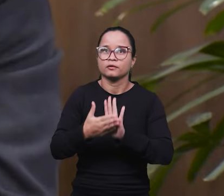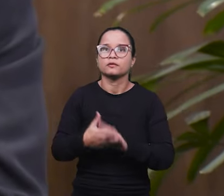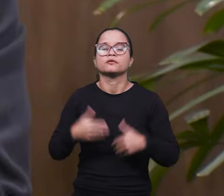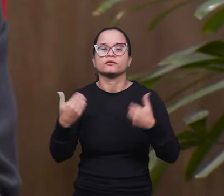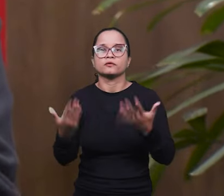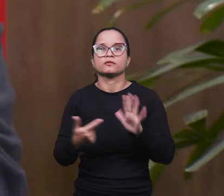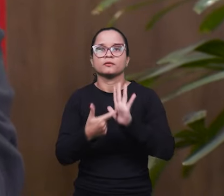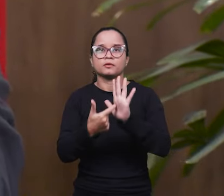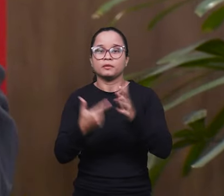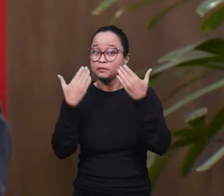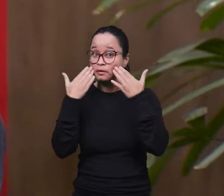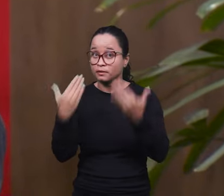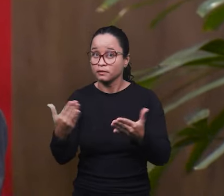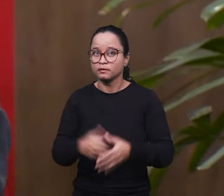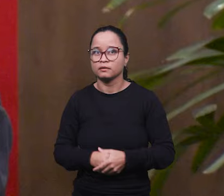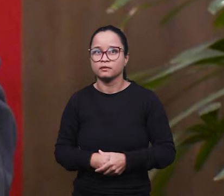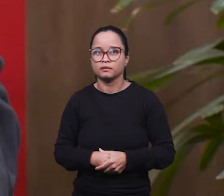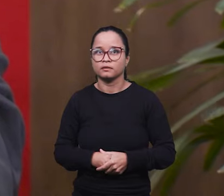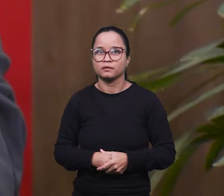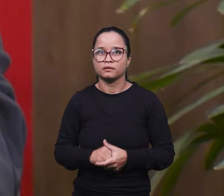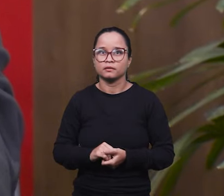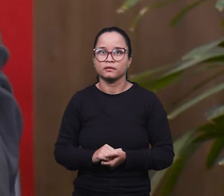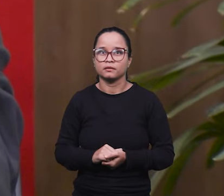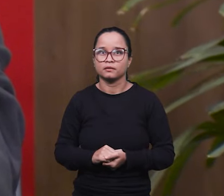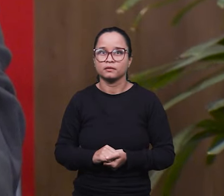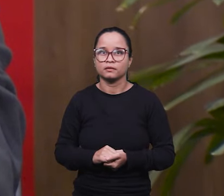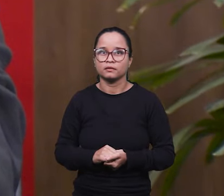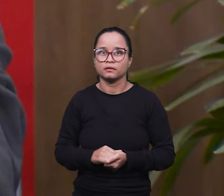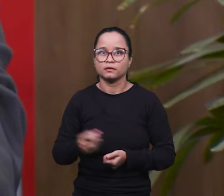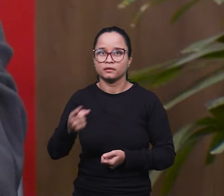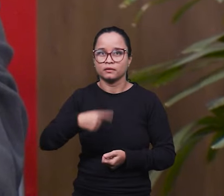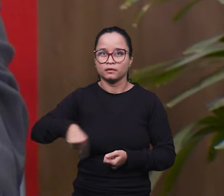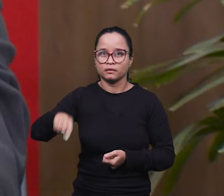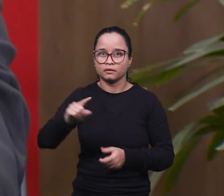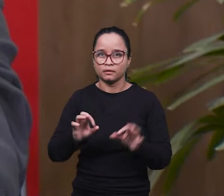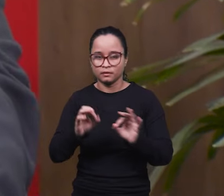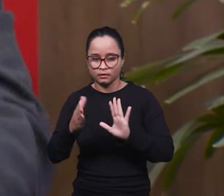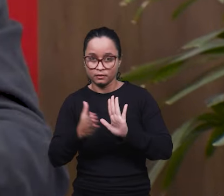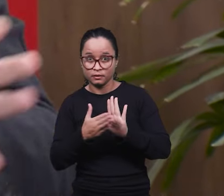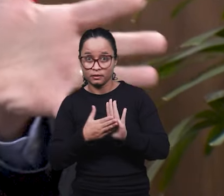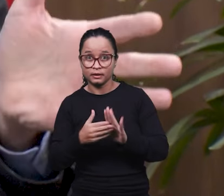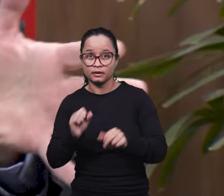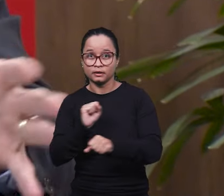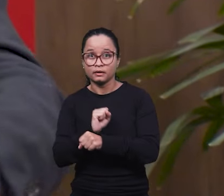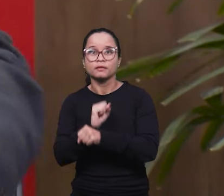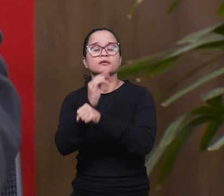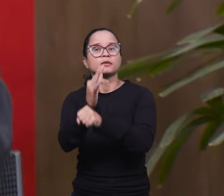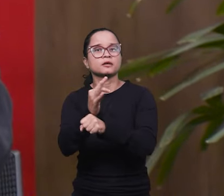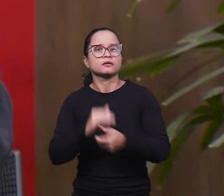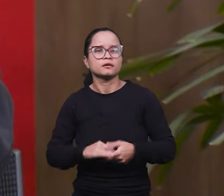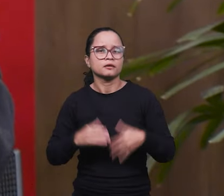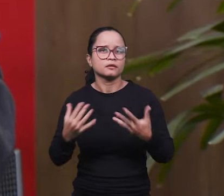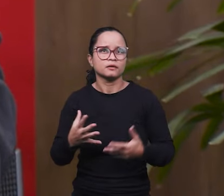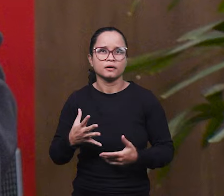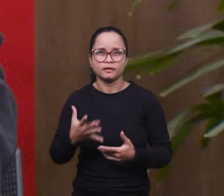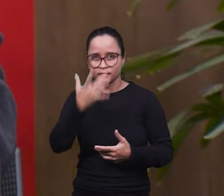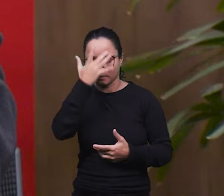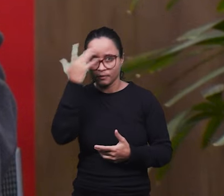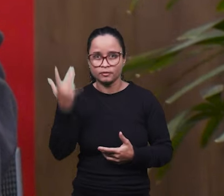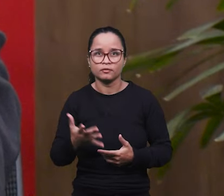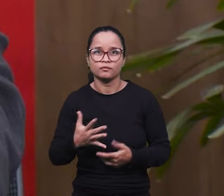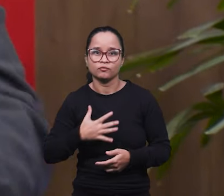oportunidade de apresentar um projeto no nosso nosso Clube que chamado montanha da esperança que é um abrigo e o pessoal gostou tanto